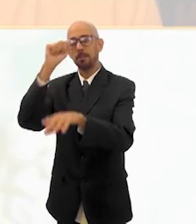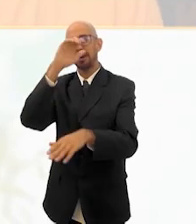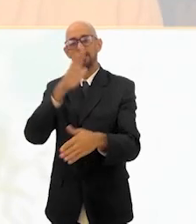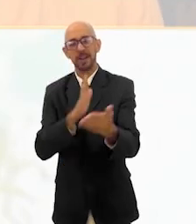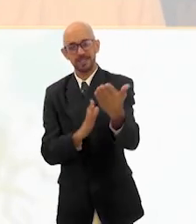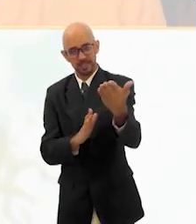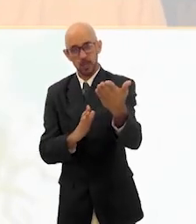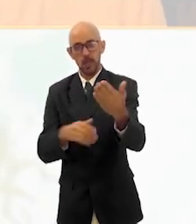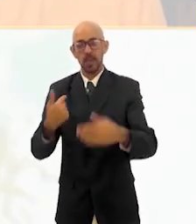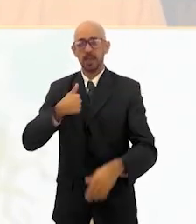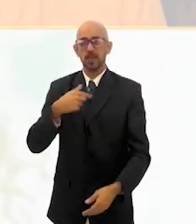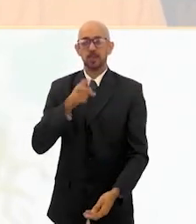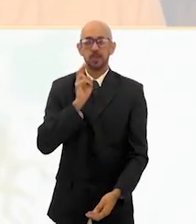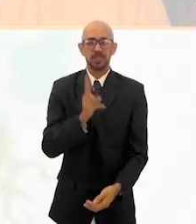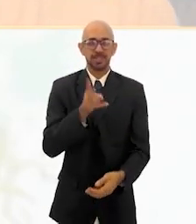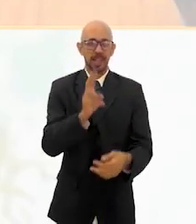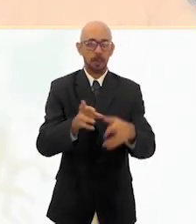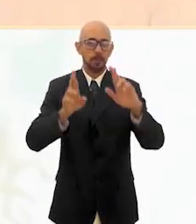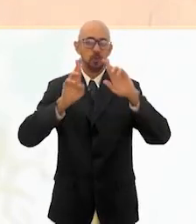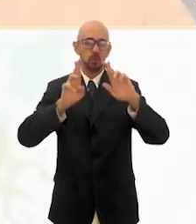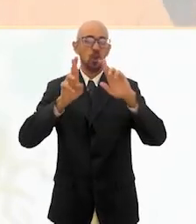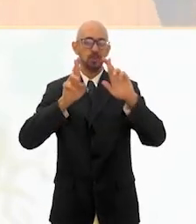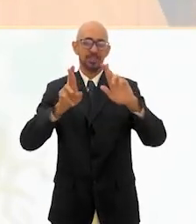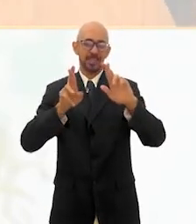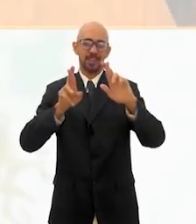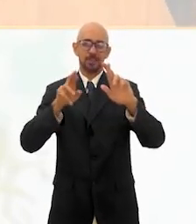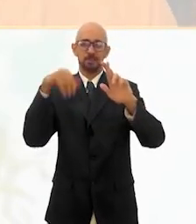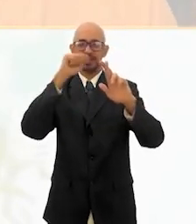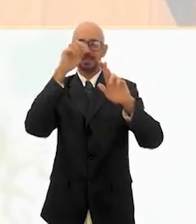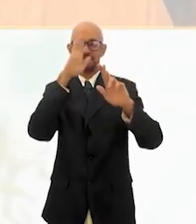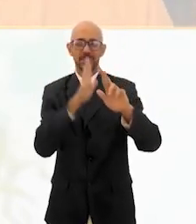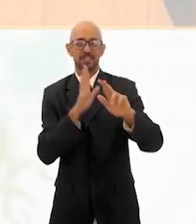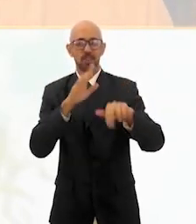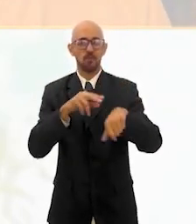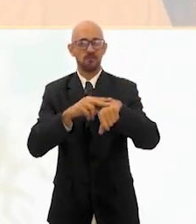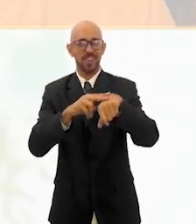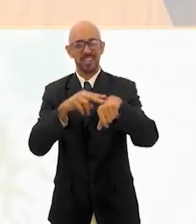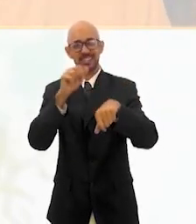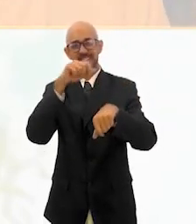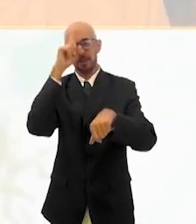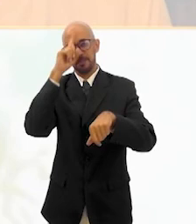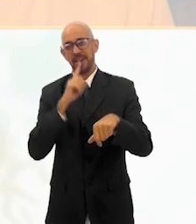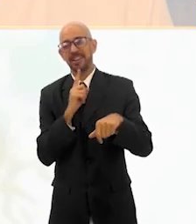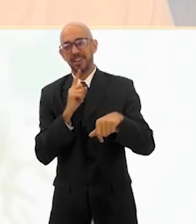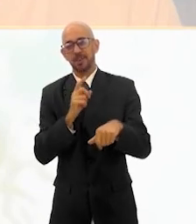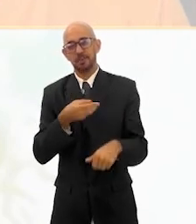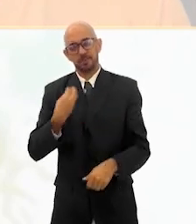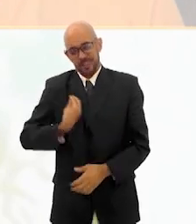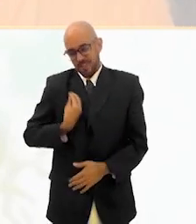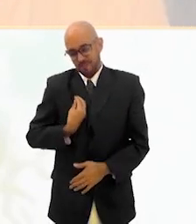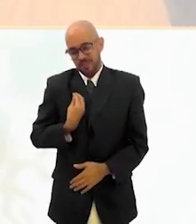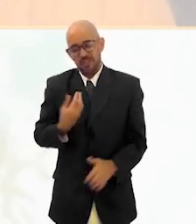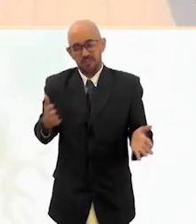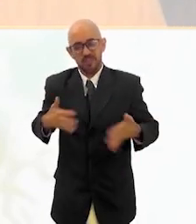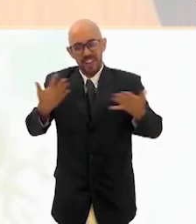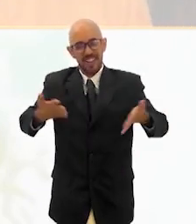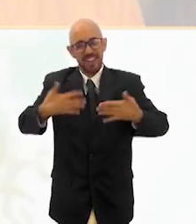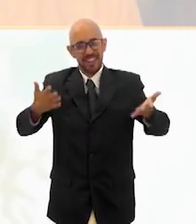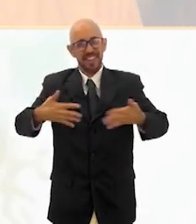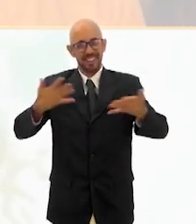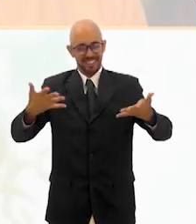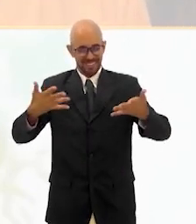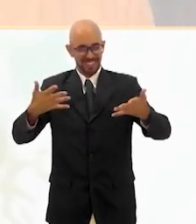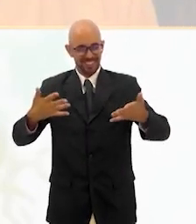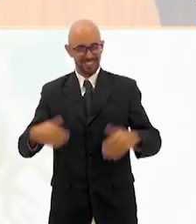Brasil. Estou aqui sempre torcendo para esse Brasil, esse verde e amarelo, ficar mais vivo, ficar mais alegre,